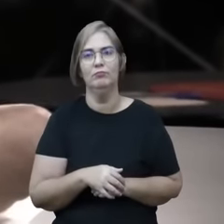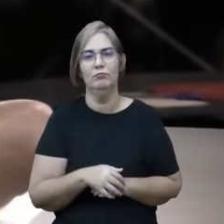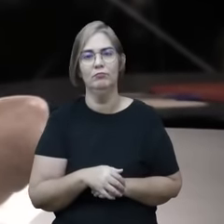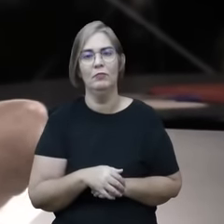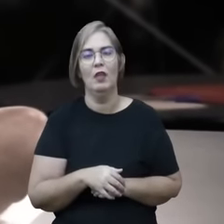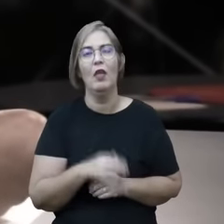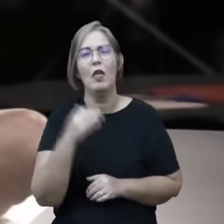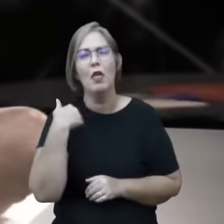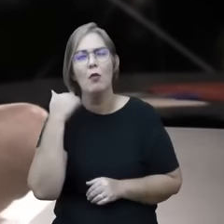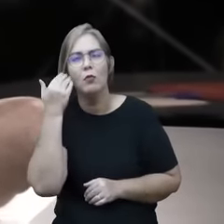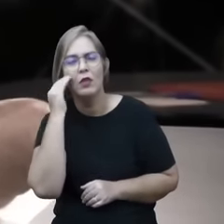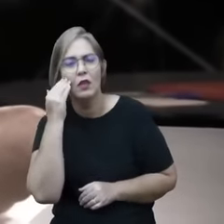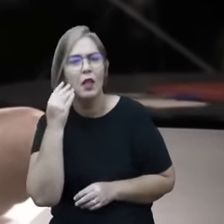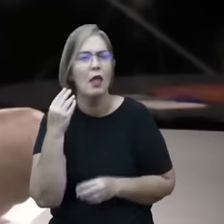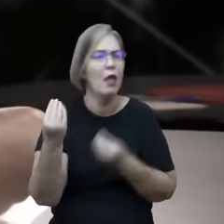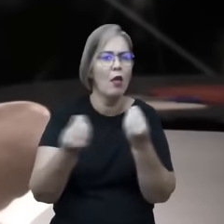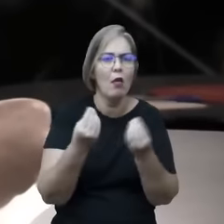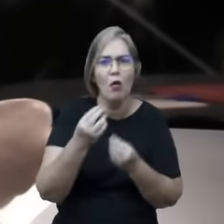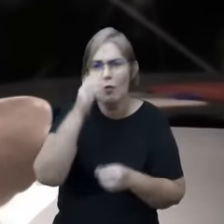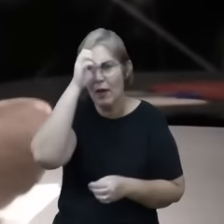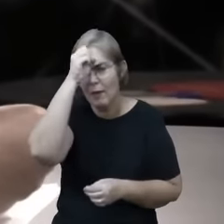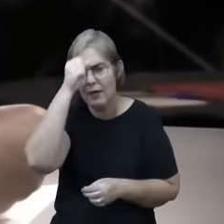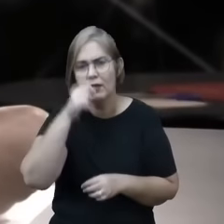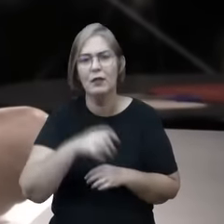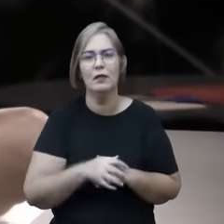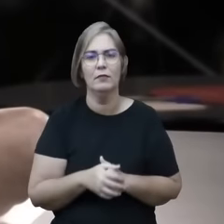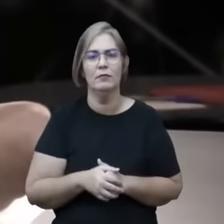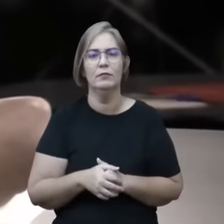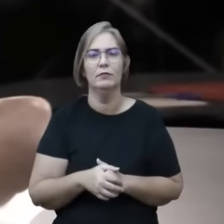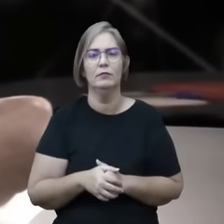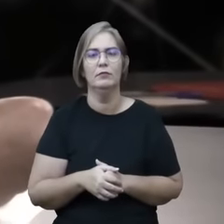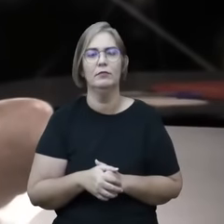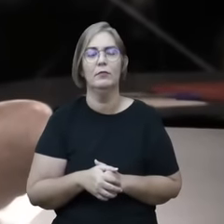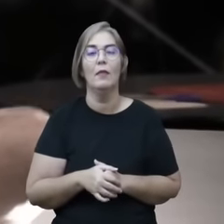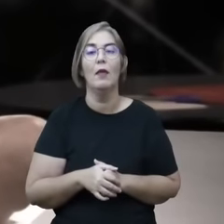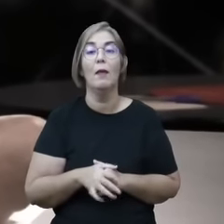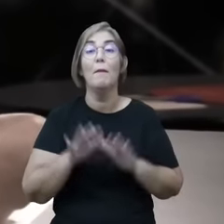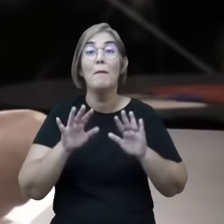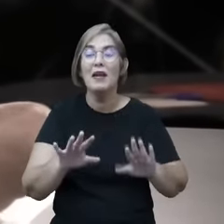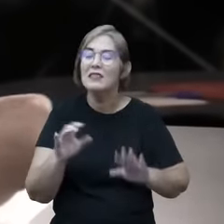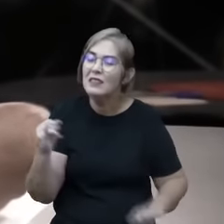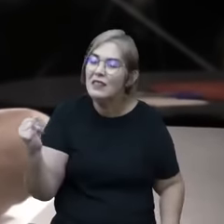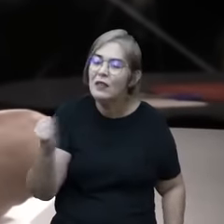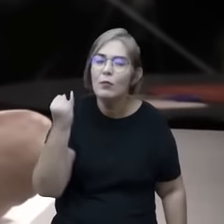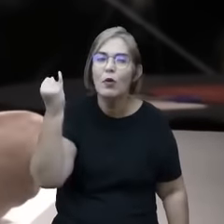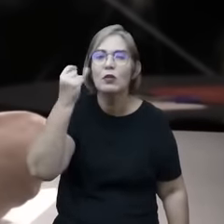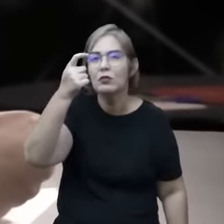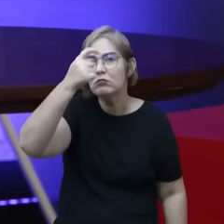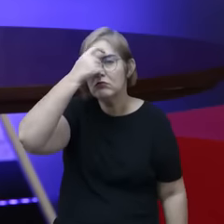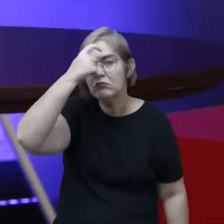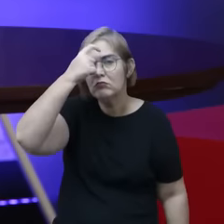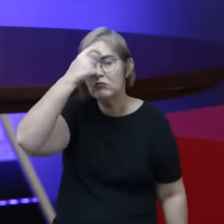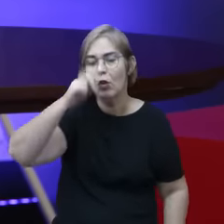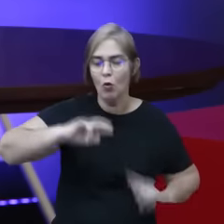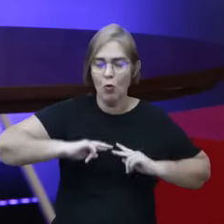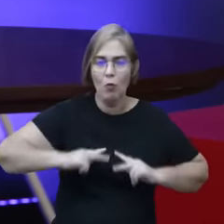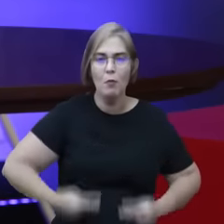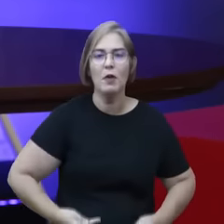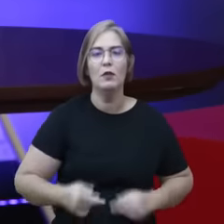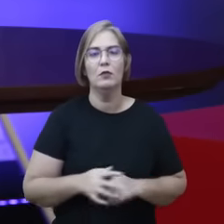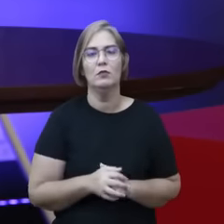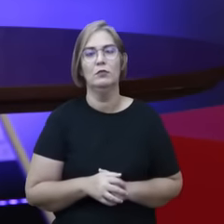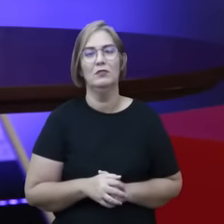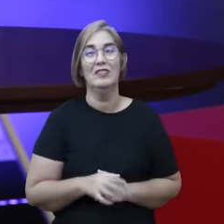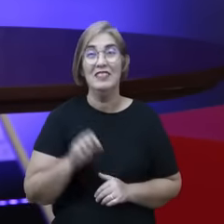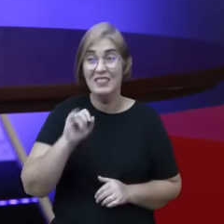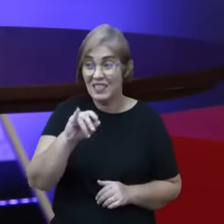tradição ocidental ou qualquer coisa que eu vale, mas de todas as nossas tradições sapienciais humanas, né? Se